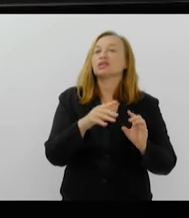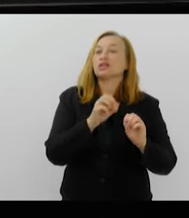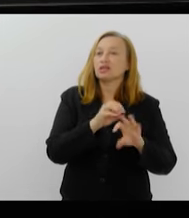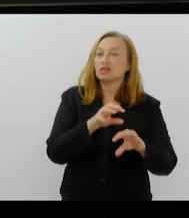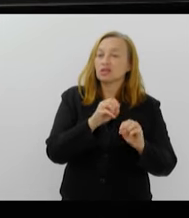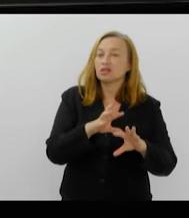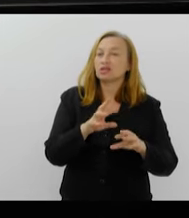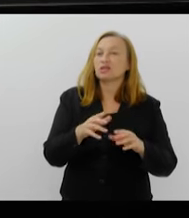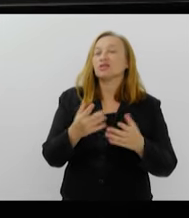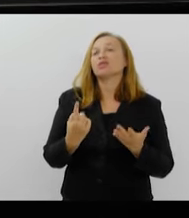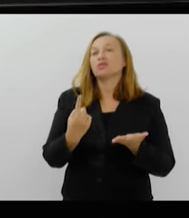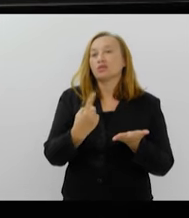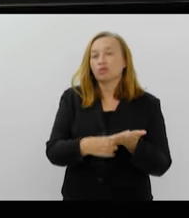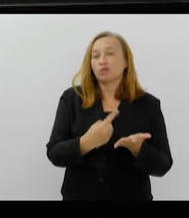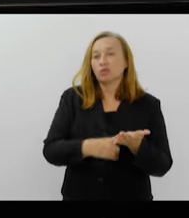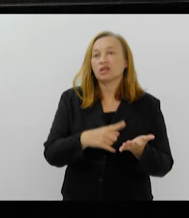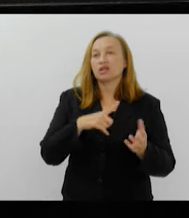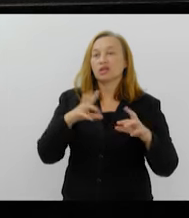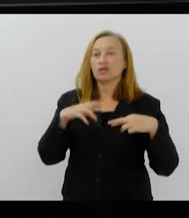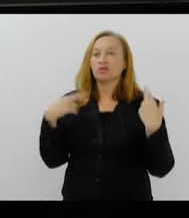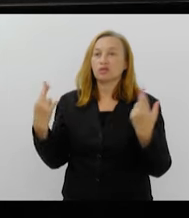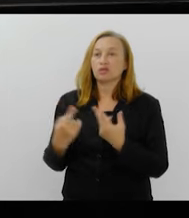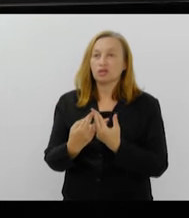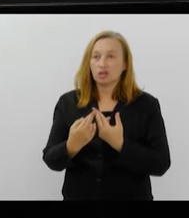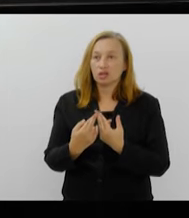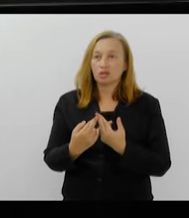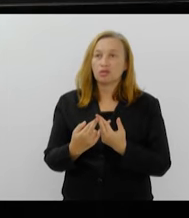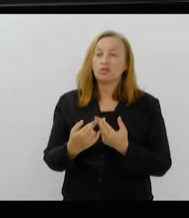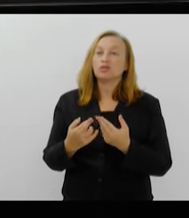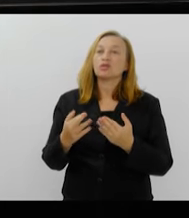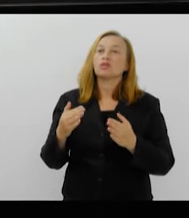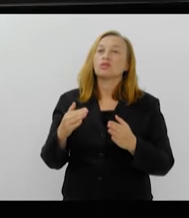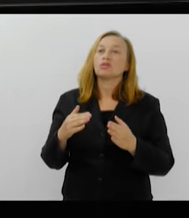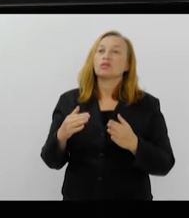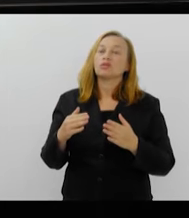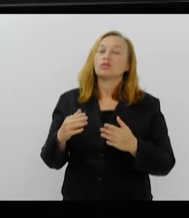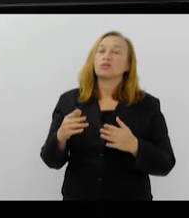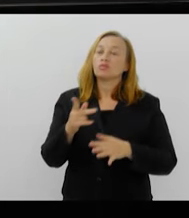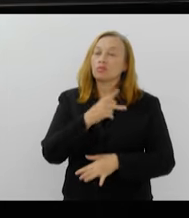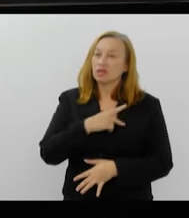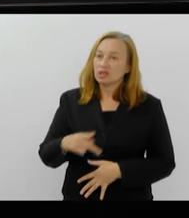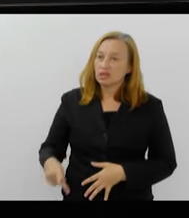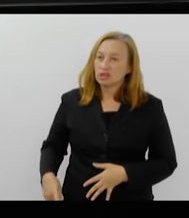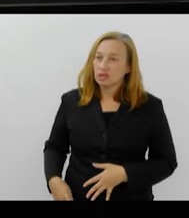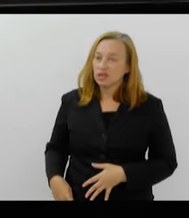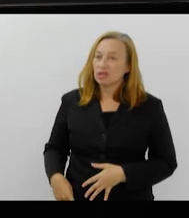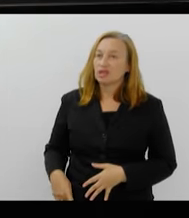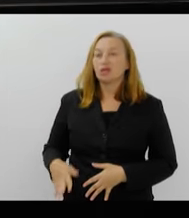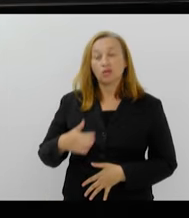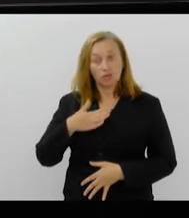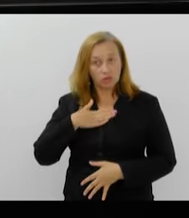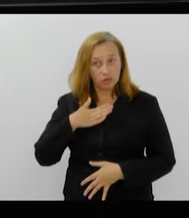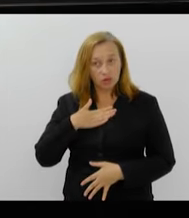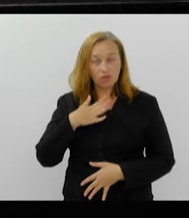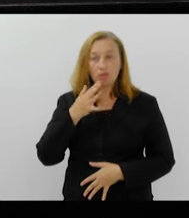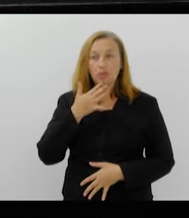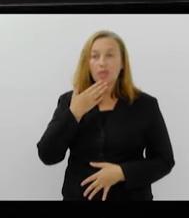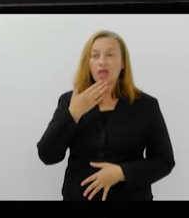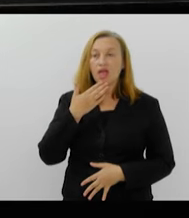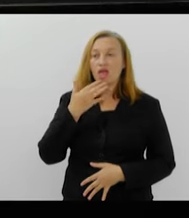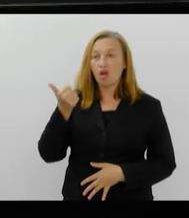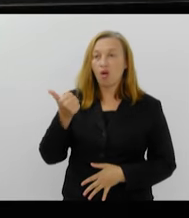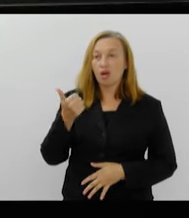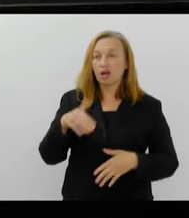uma reunião com o presidente da Comissão da Educação, com Vossa Excelência e comigo, para que possamos juntos encontrar o melhor caminho